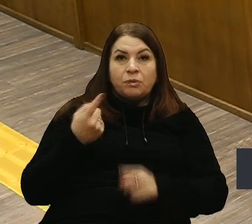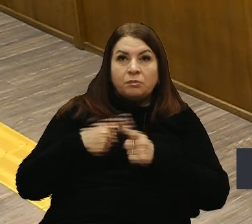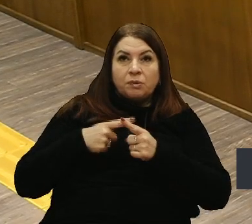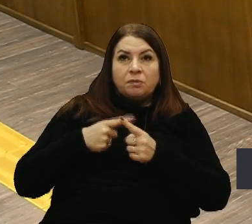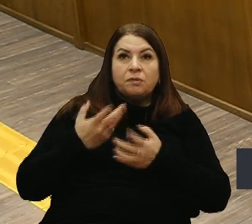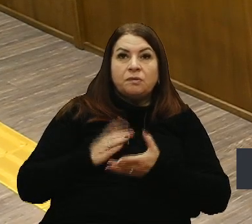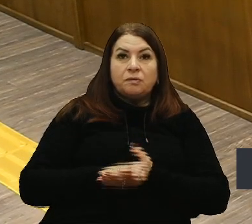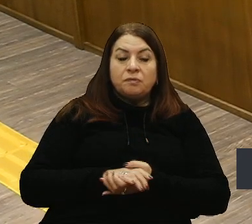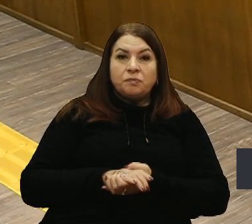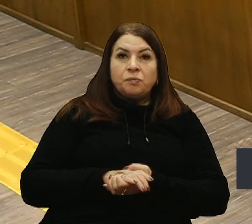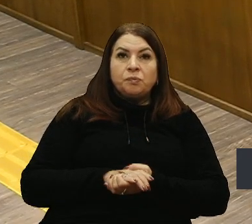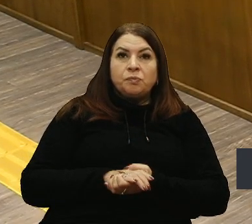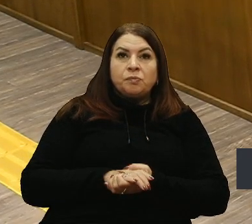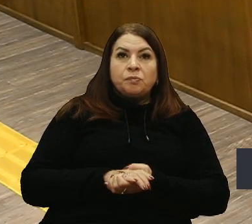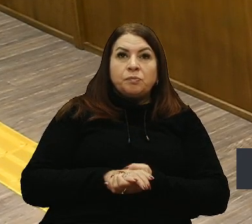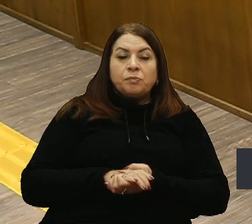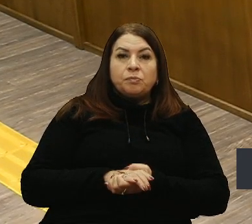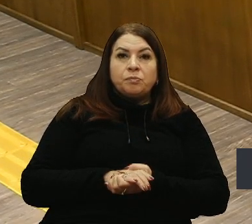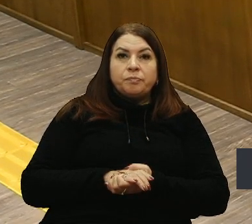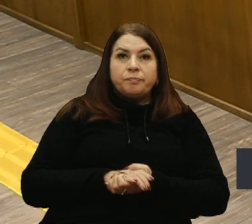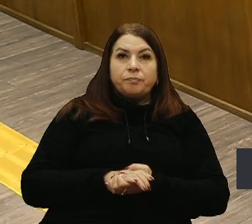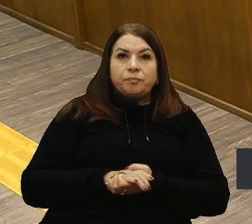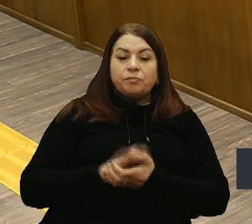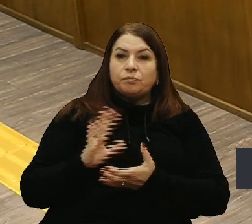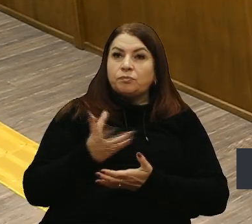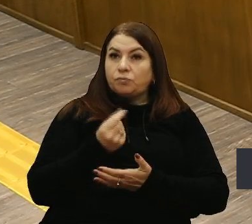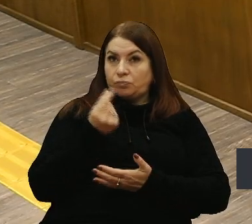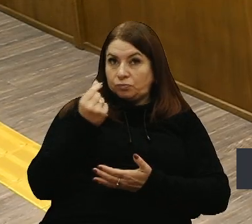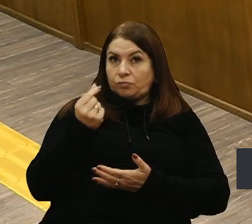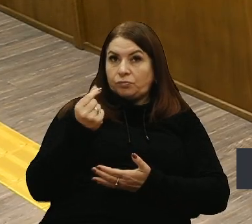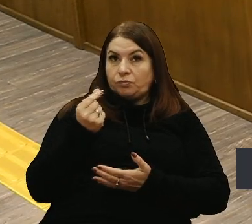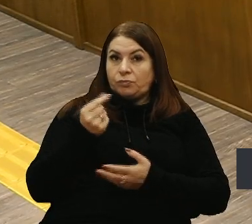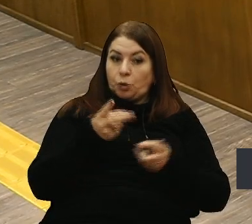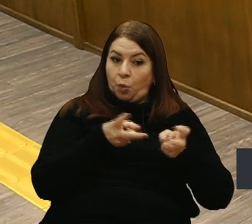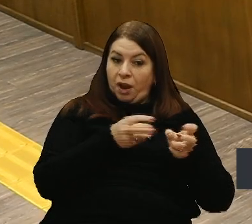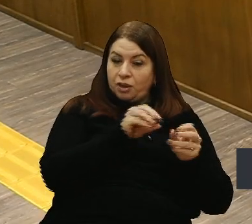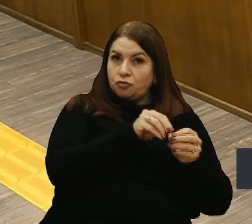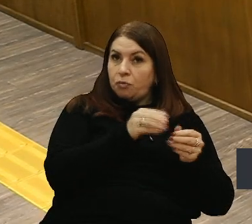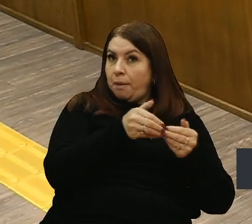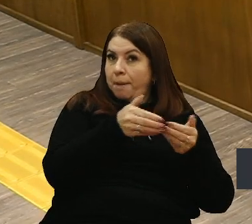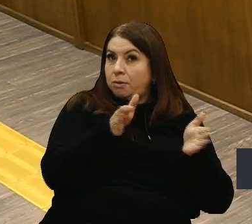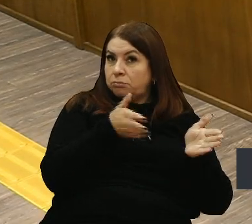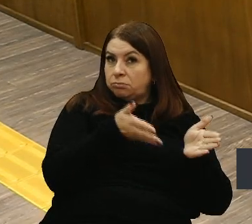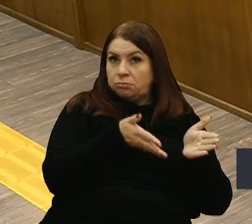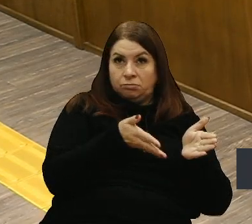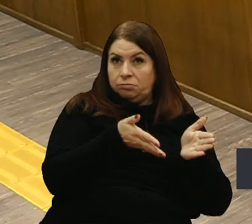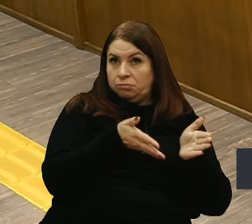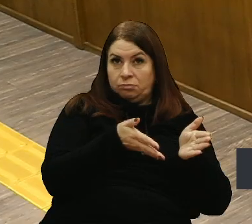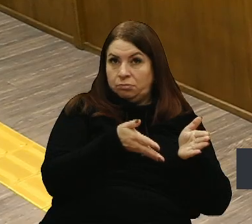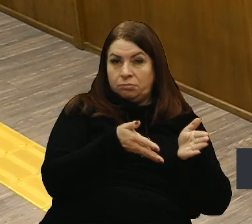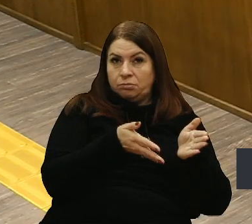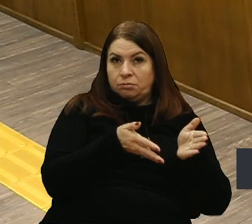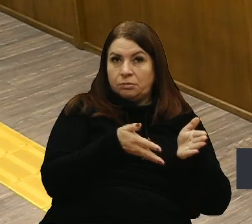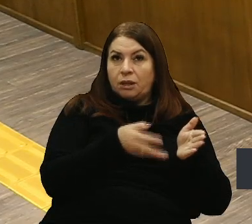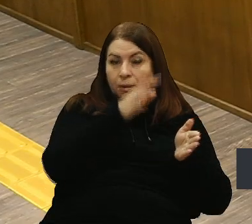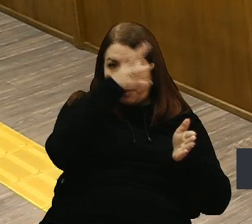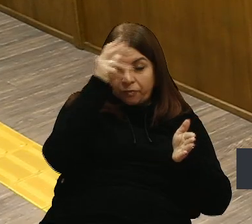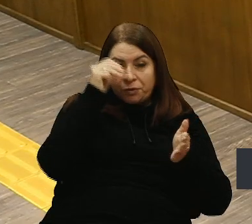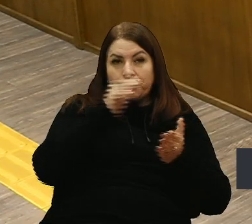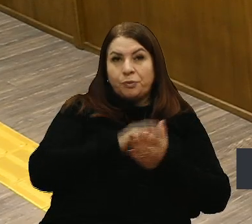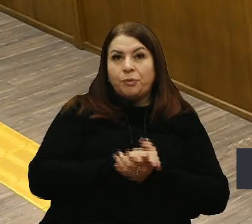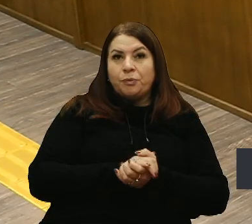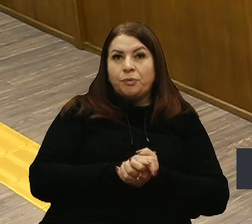quê? Porque todo o valor dela, todo o caixa dela é aberto. A